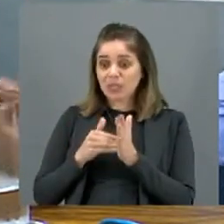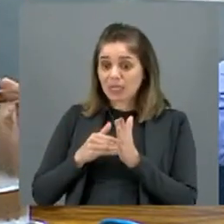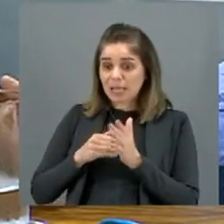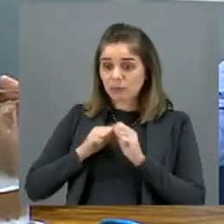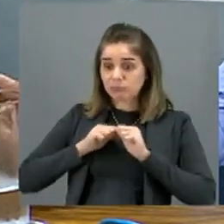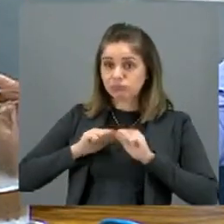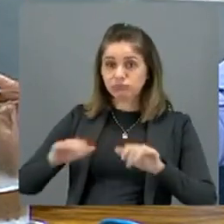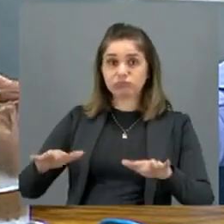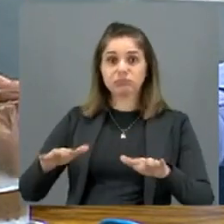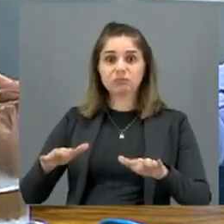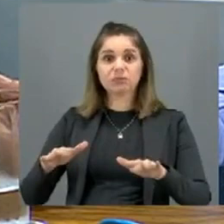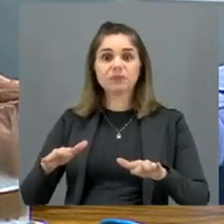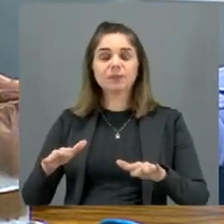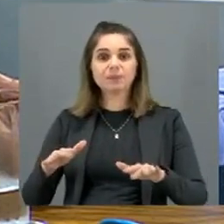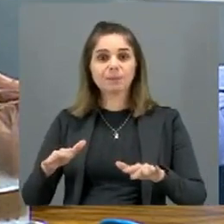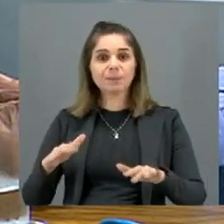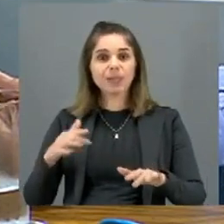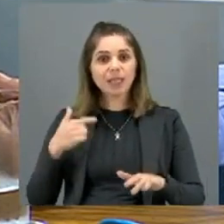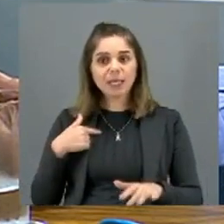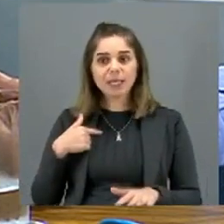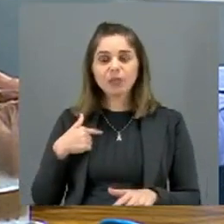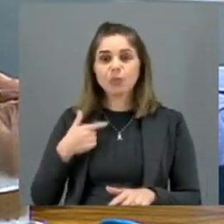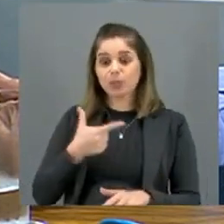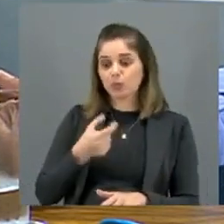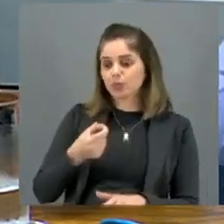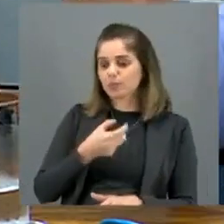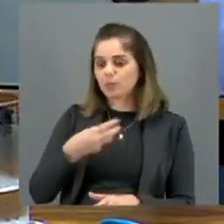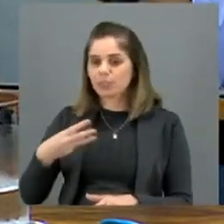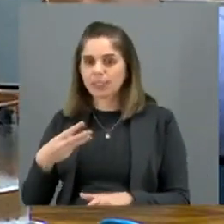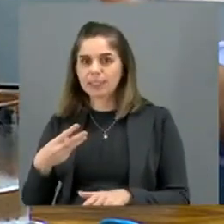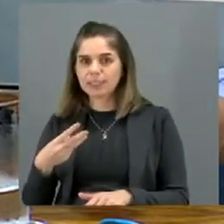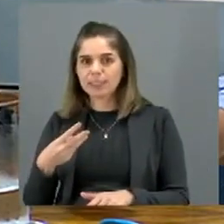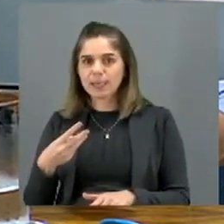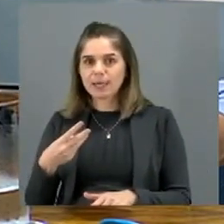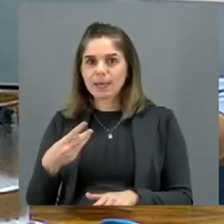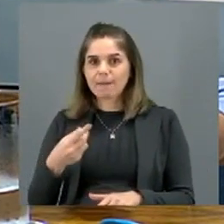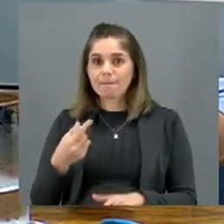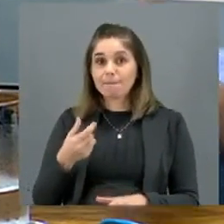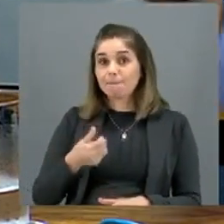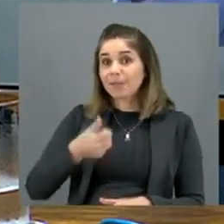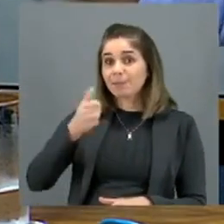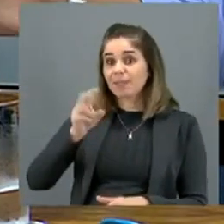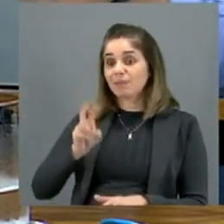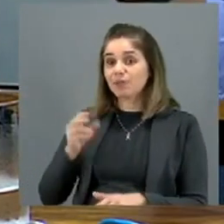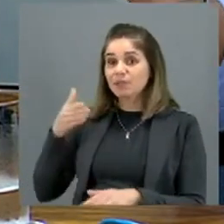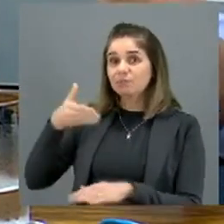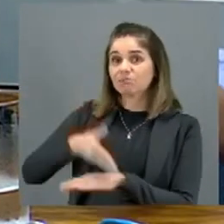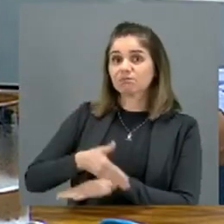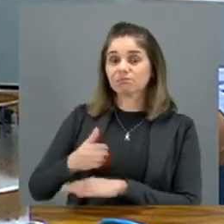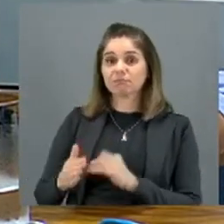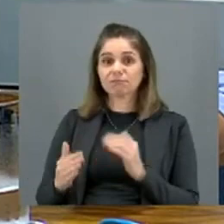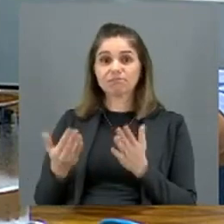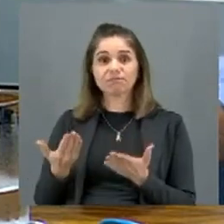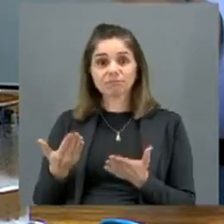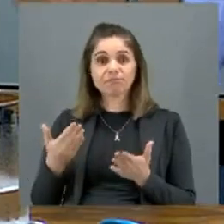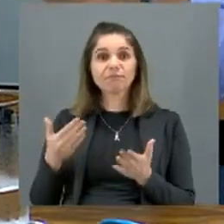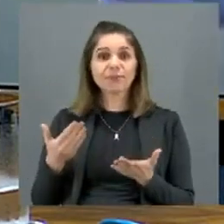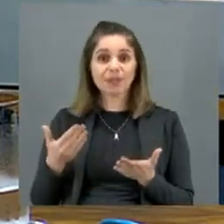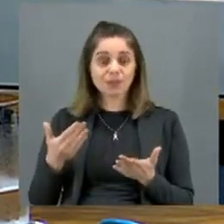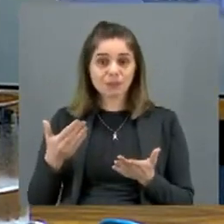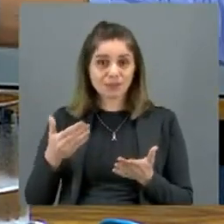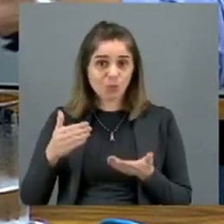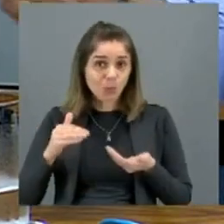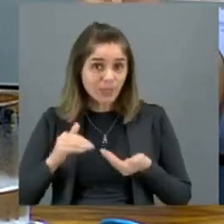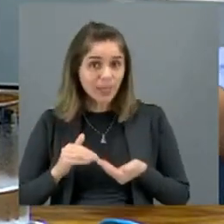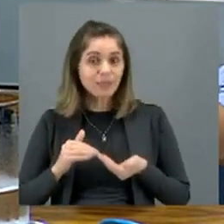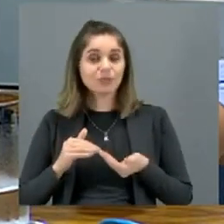isso desde o meu primeiro mandato, em 2003, mas não se importaram, deixaram, eles foram mais além, gostaram,